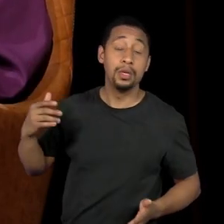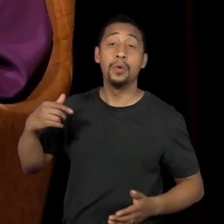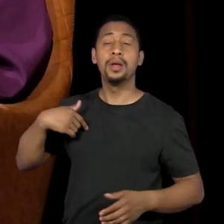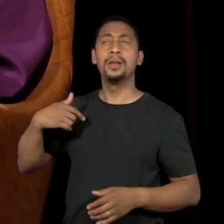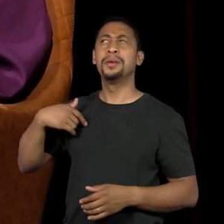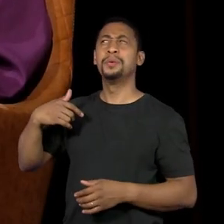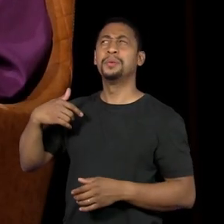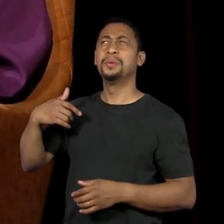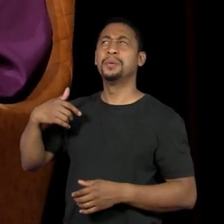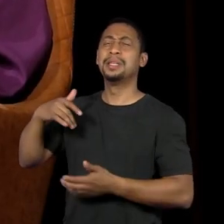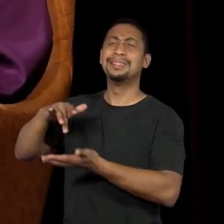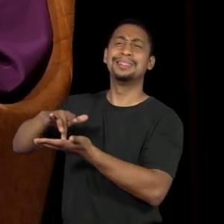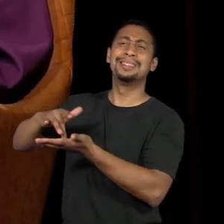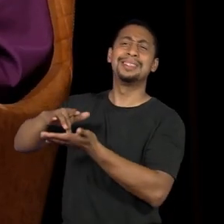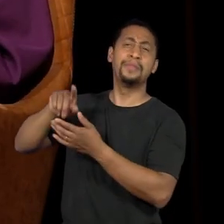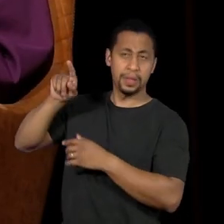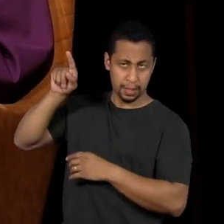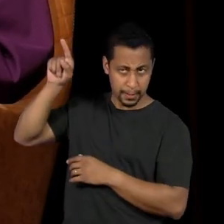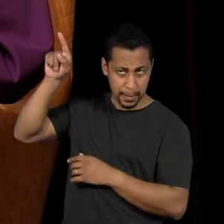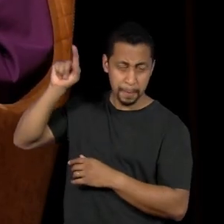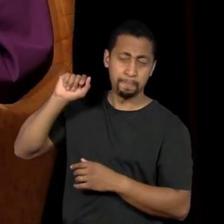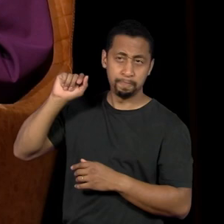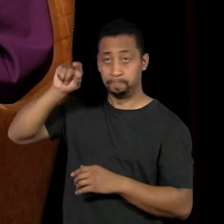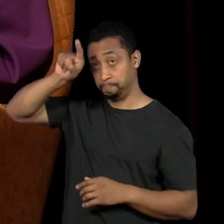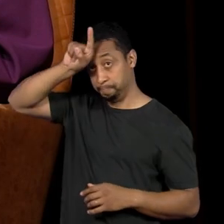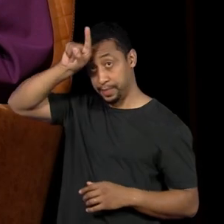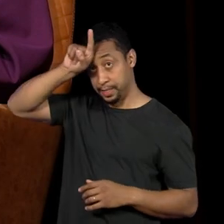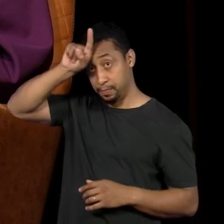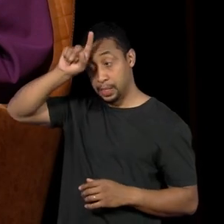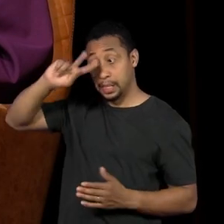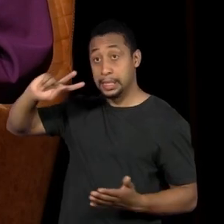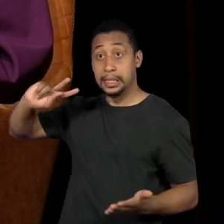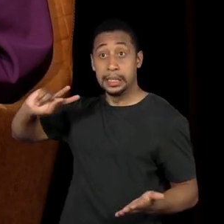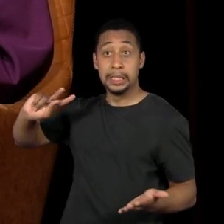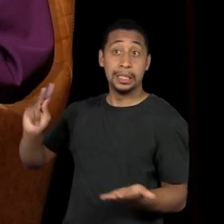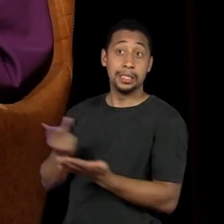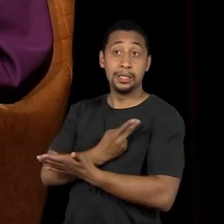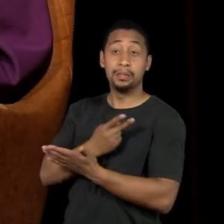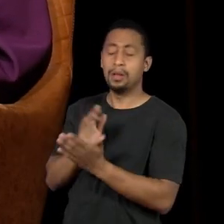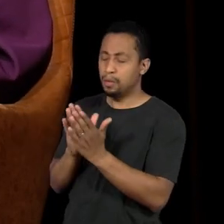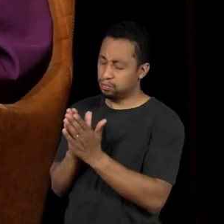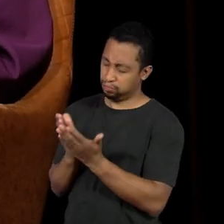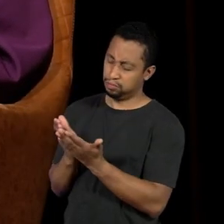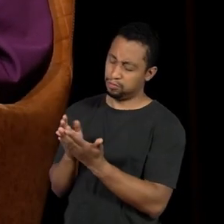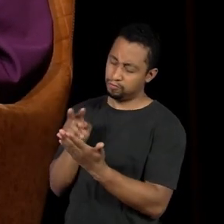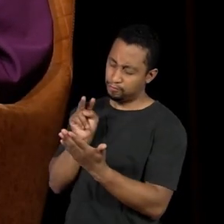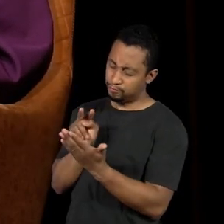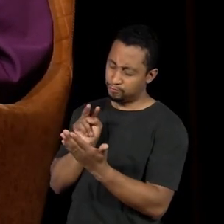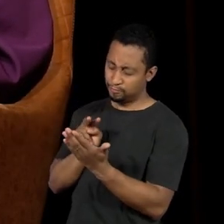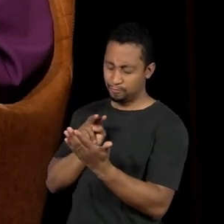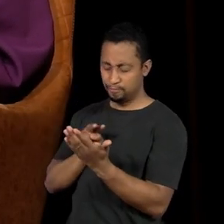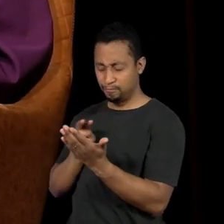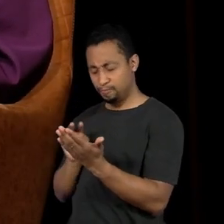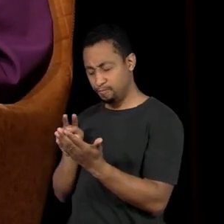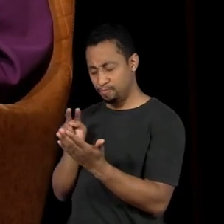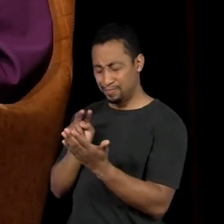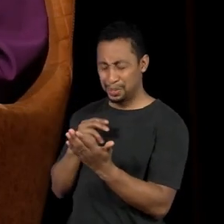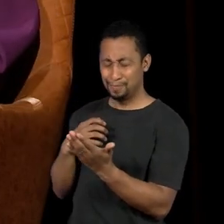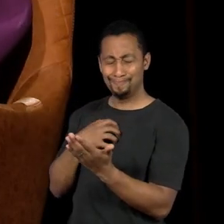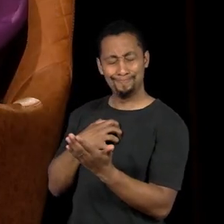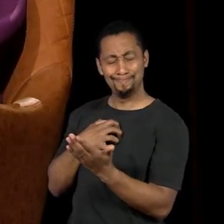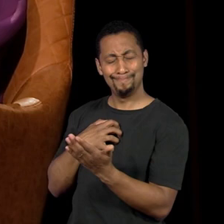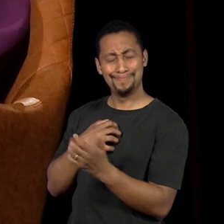em Frankfurt. Eu li aquela coisa tão emocionado, eu pensei, isso vai virar dança, vai virar